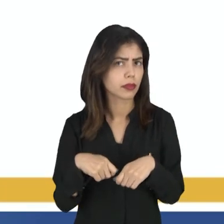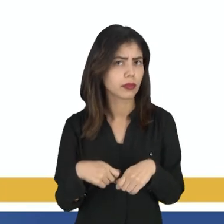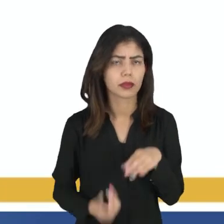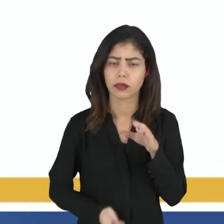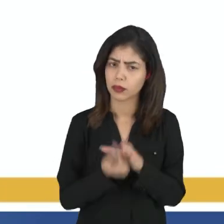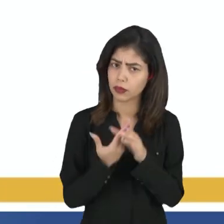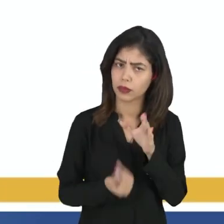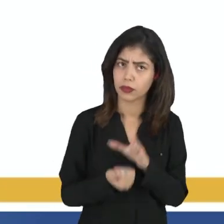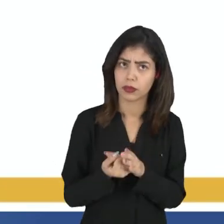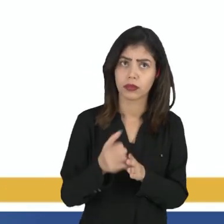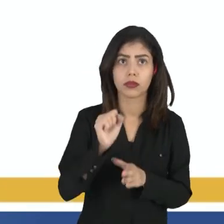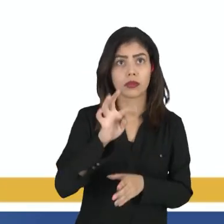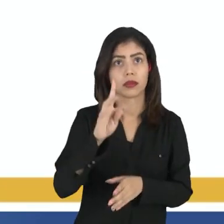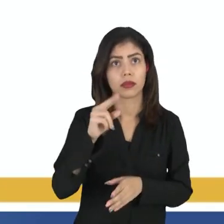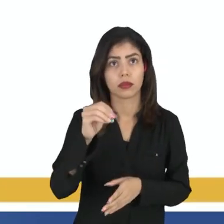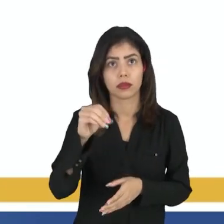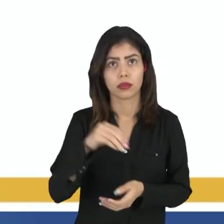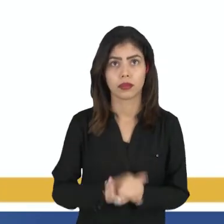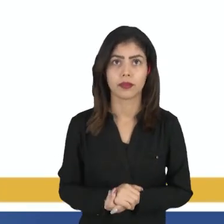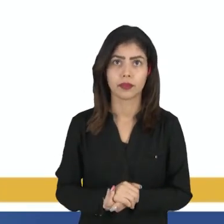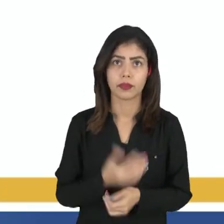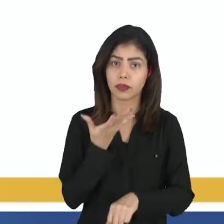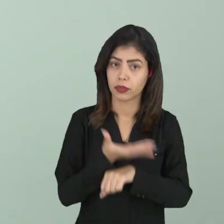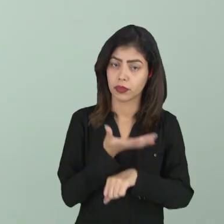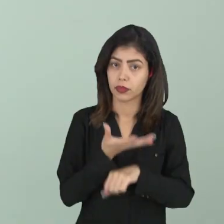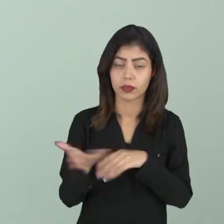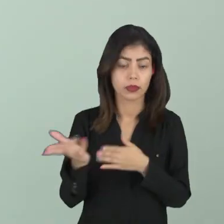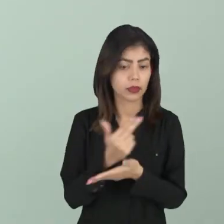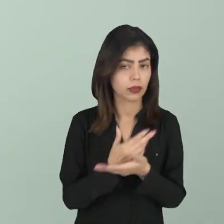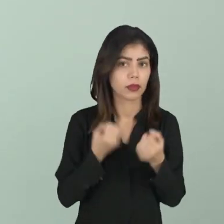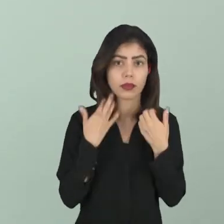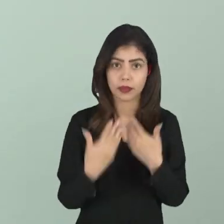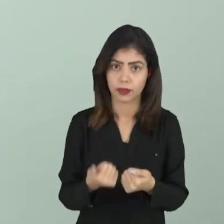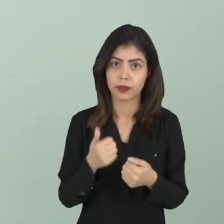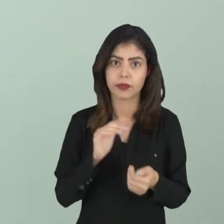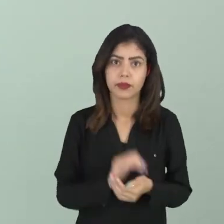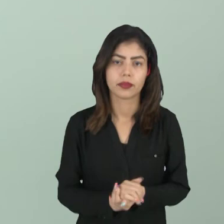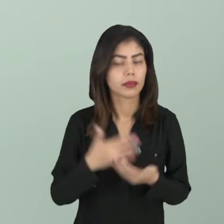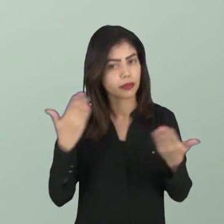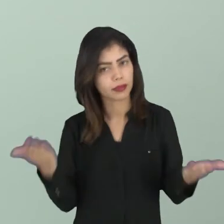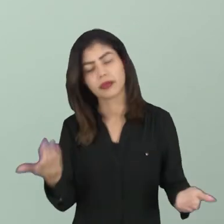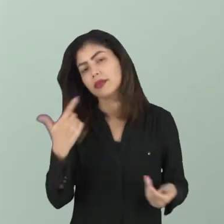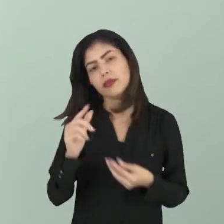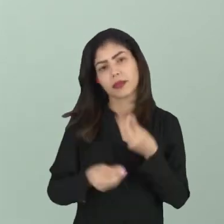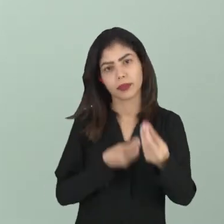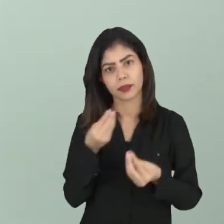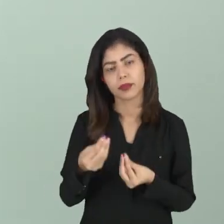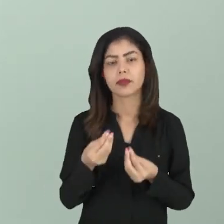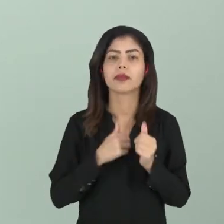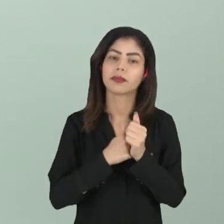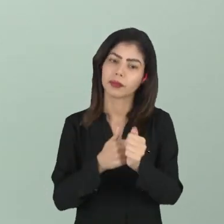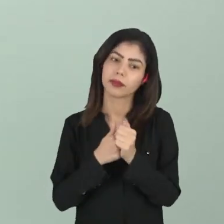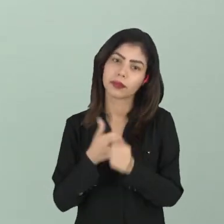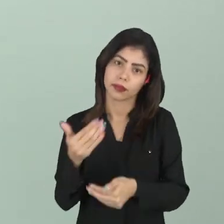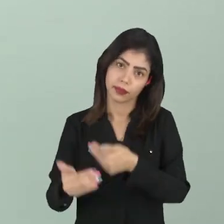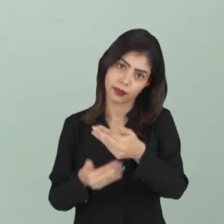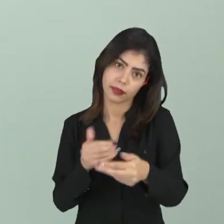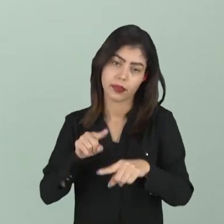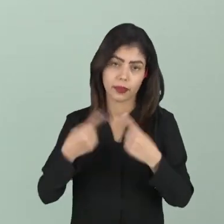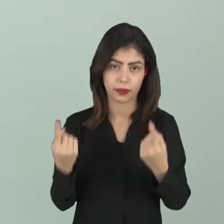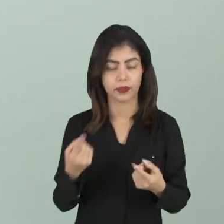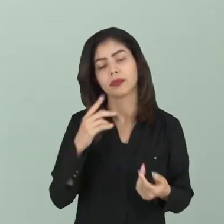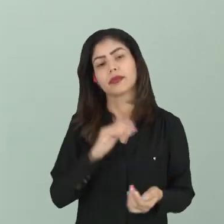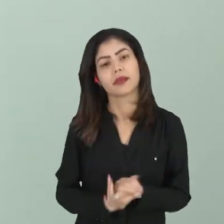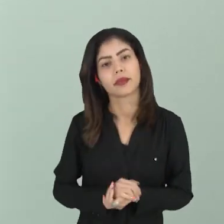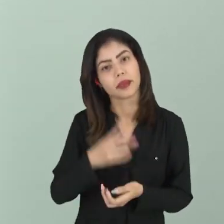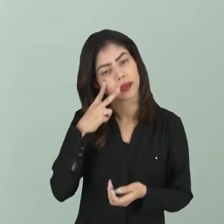a possibilidade de produzir um stop motion na disciplina de arte, tá bom? Porque, infelizmente, eu não tenho como acompanhar esse processo, mas eu